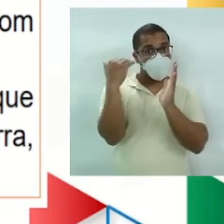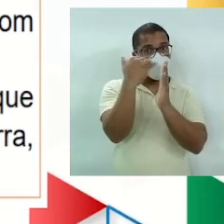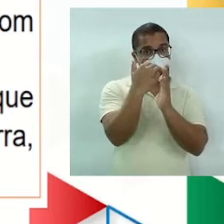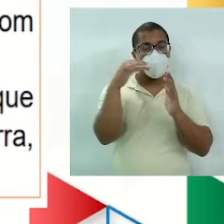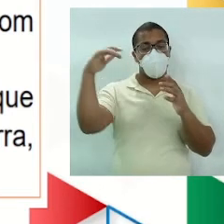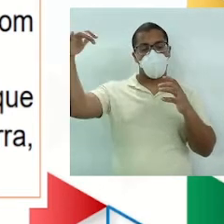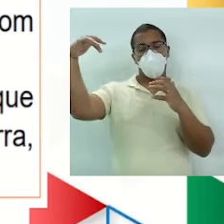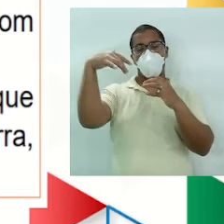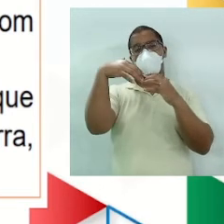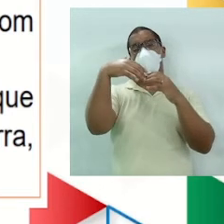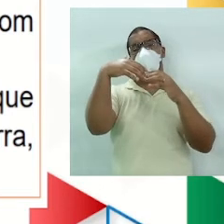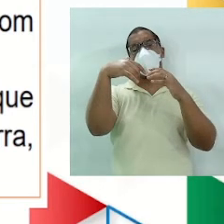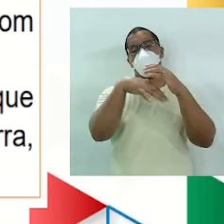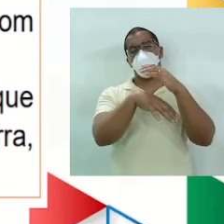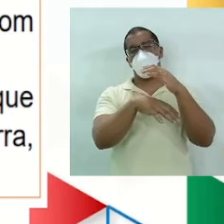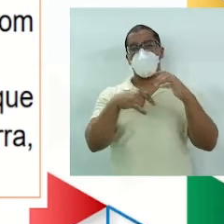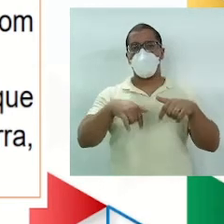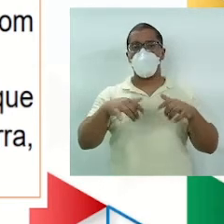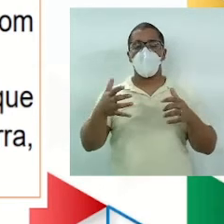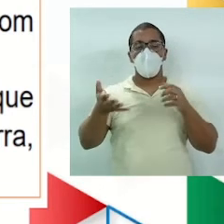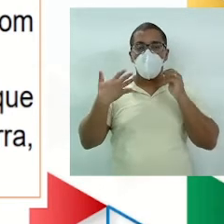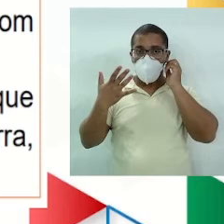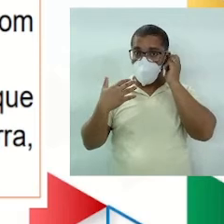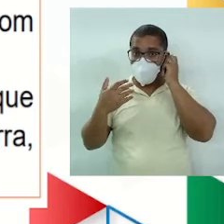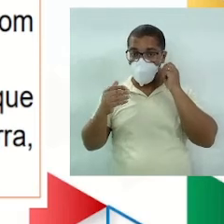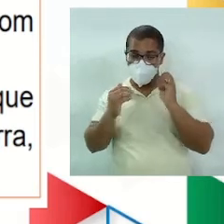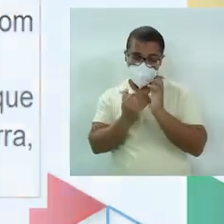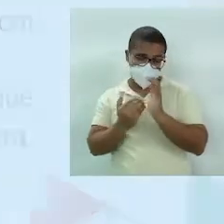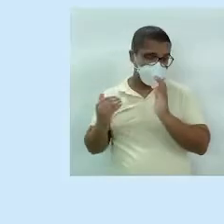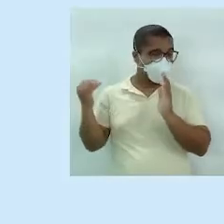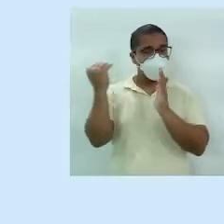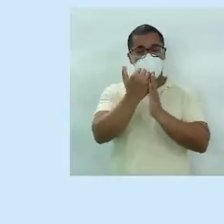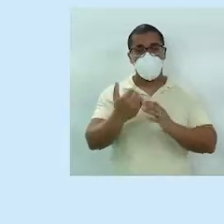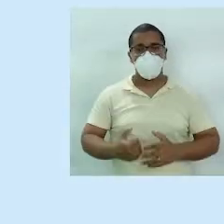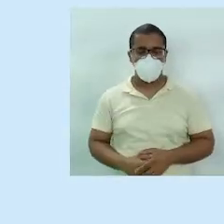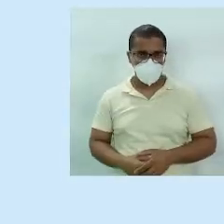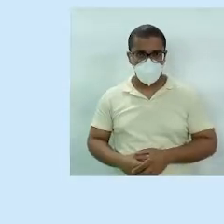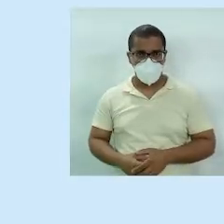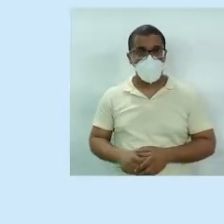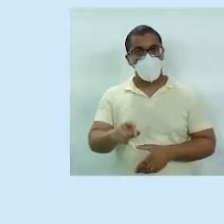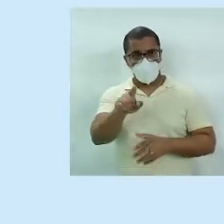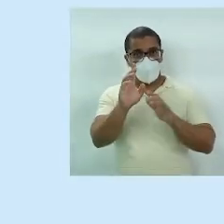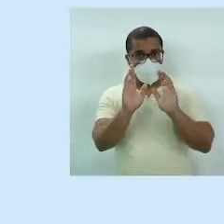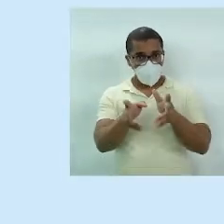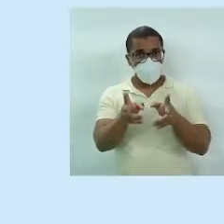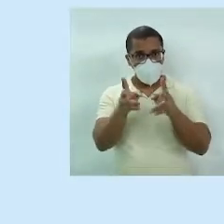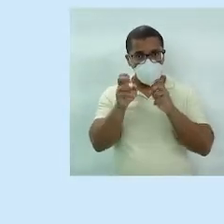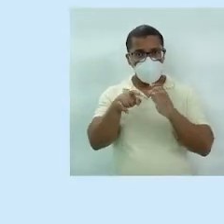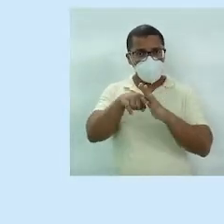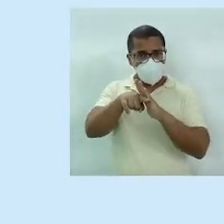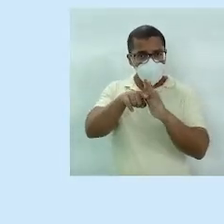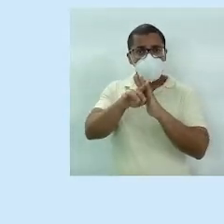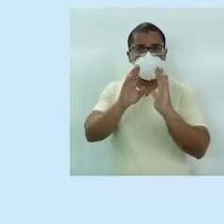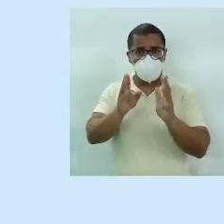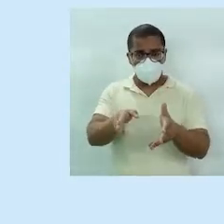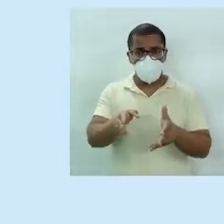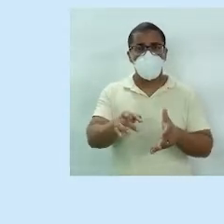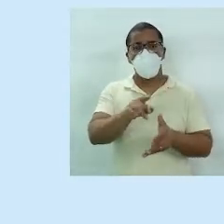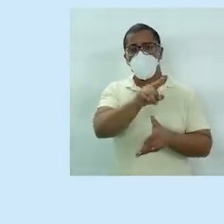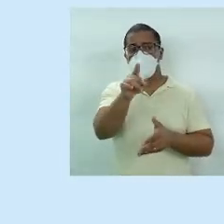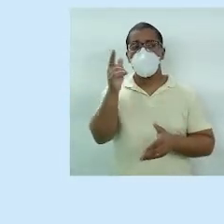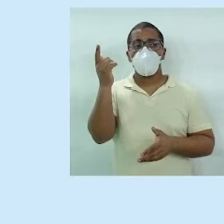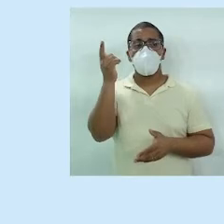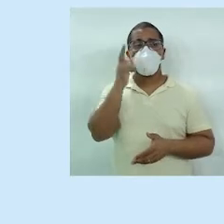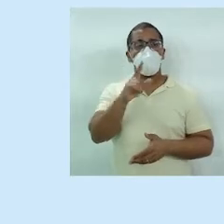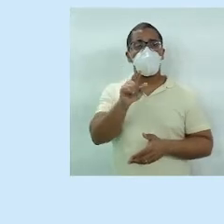a retenção de calor. Então, estudantes, se vocês observarem, pesquisarem, certo, vocês vão ver N situações,